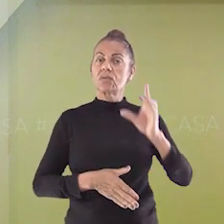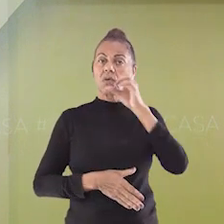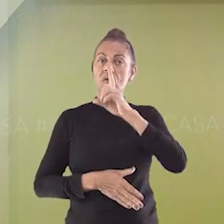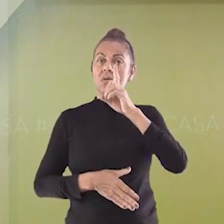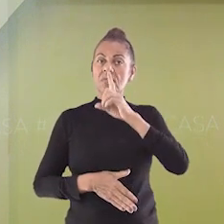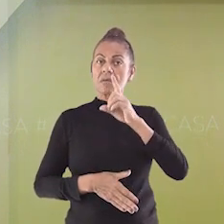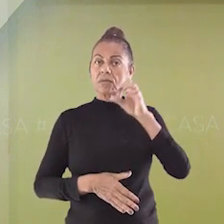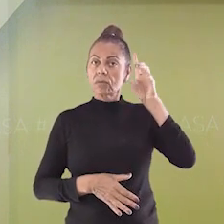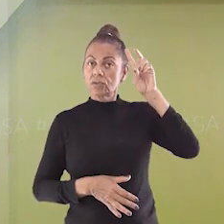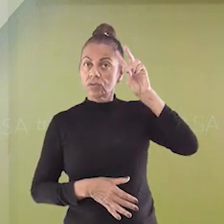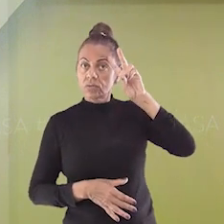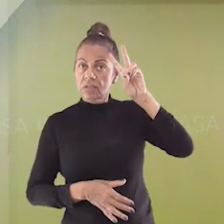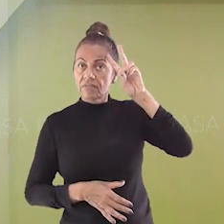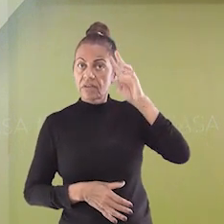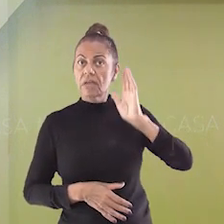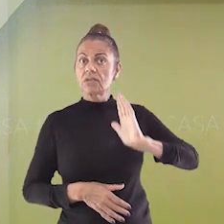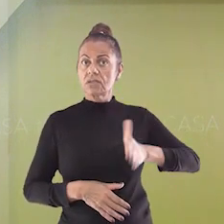comida.